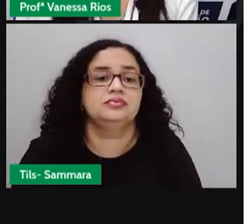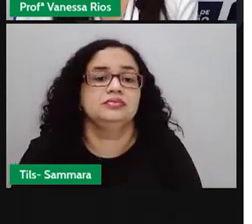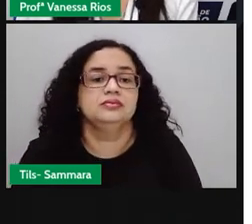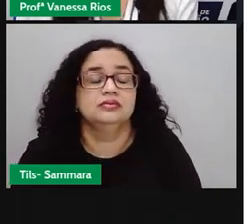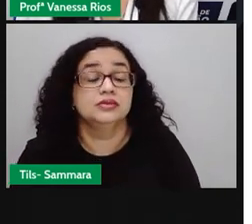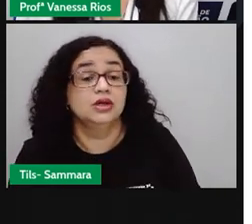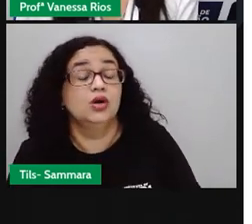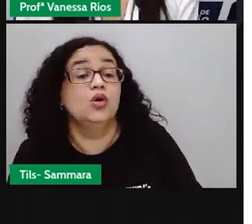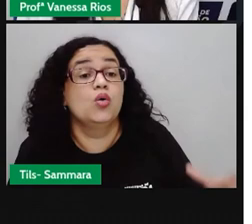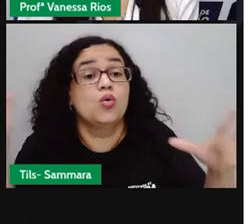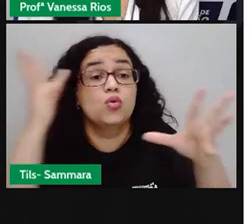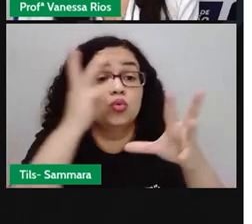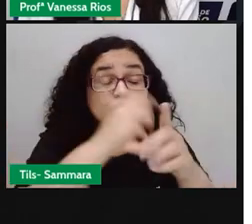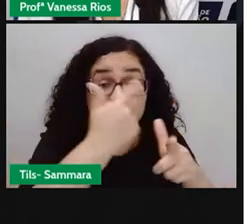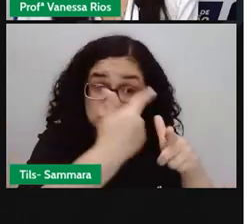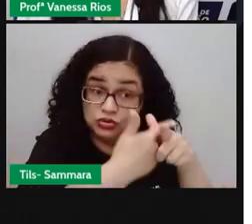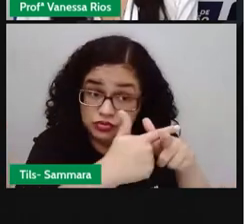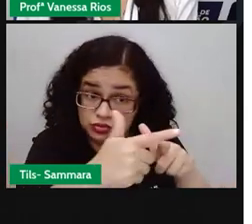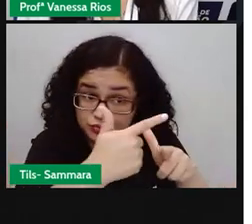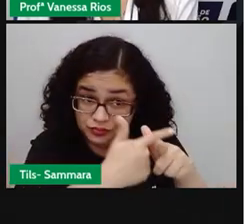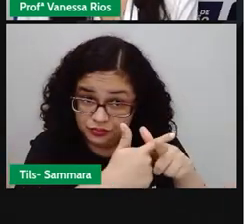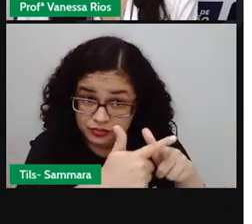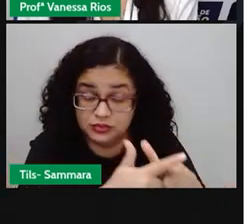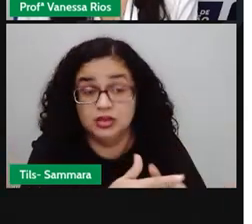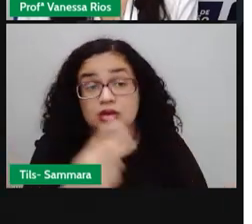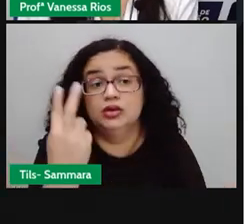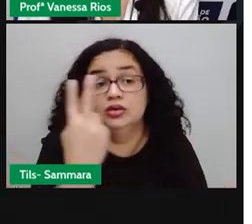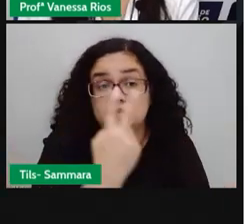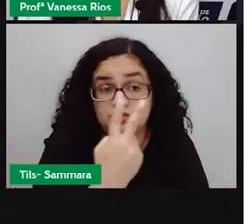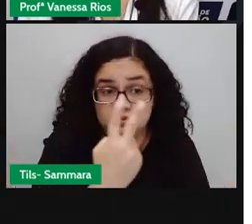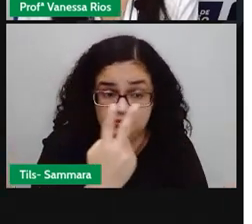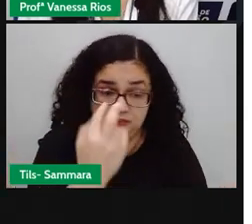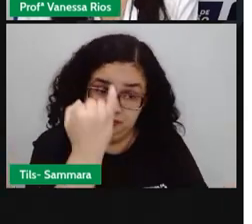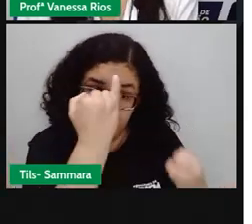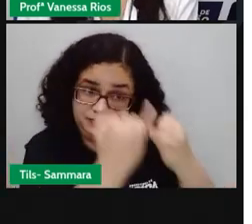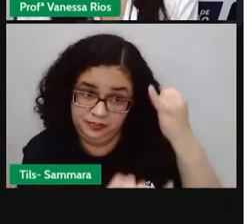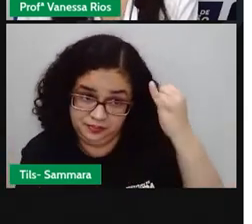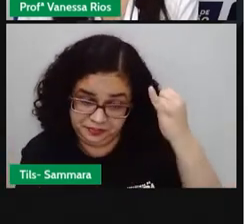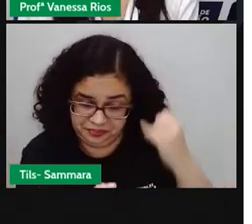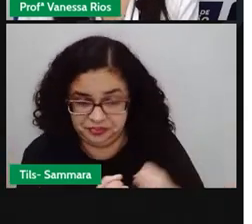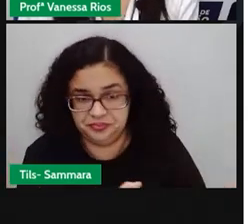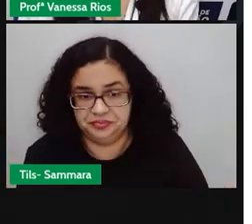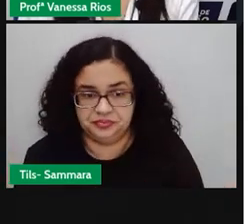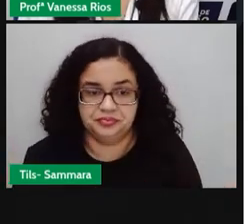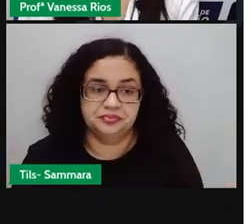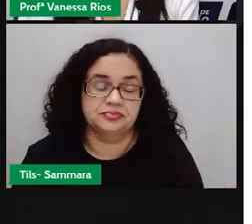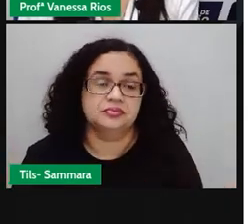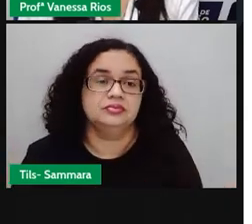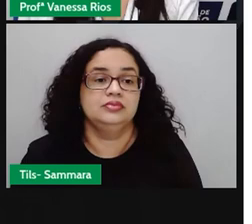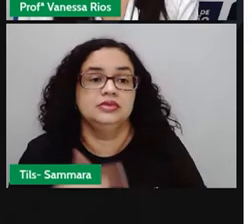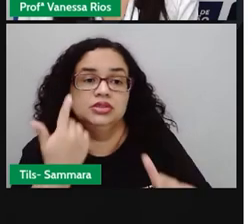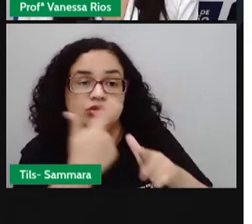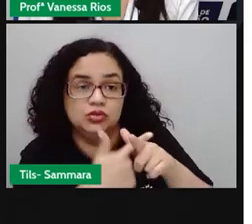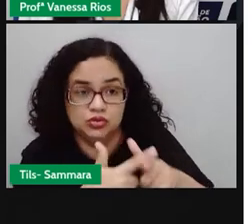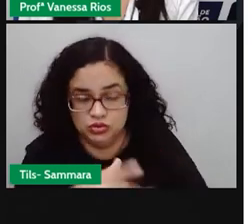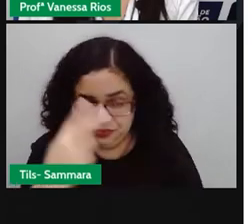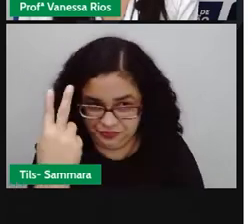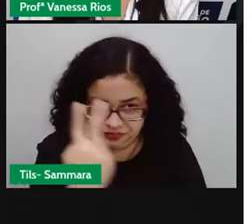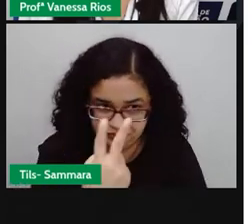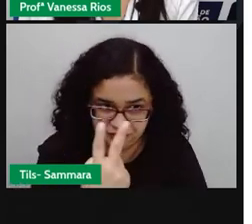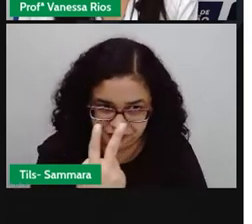é? É quando eu divido algo pelo meio, né? Então, é a mesma coisa de eu dividir